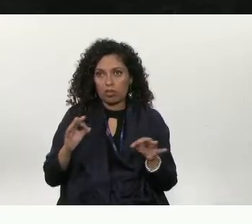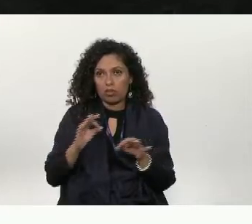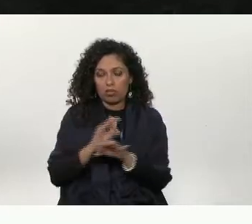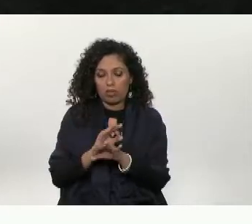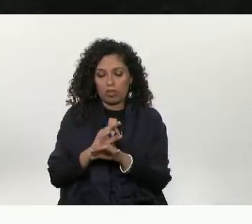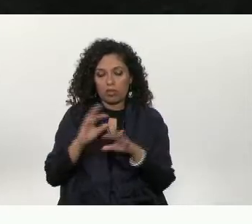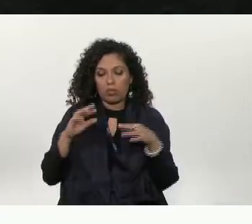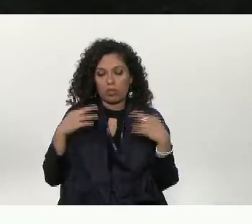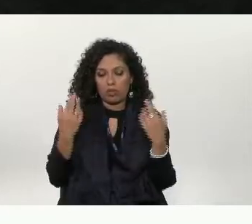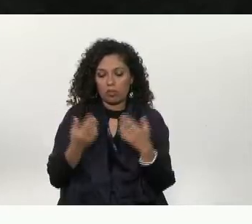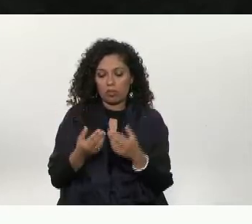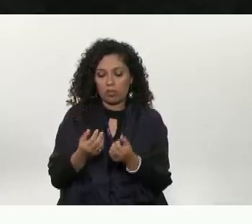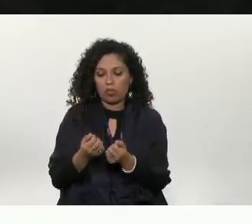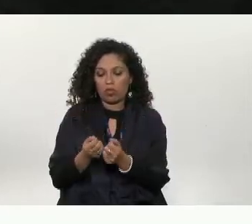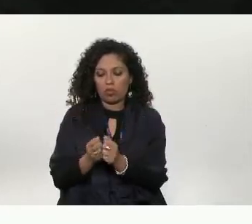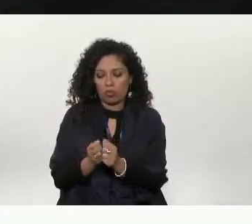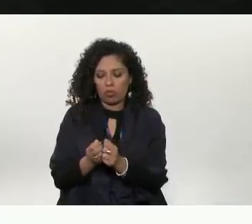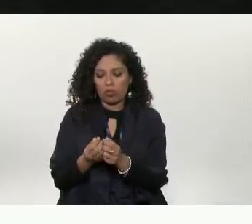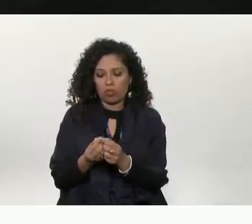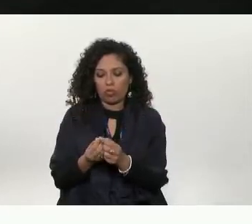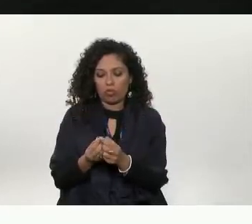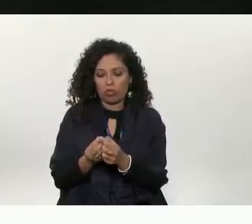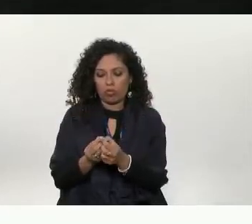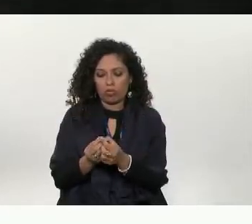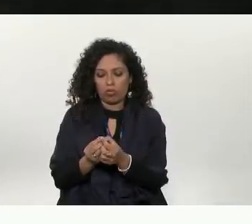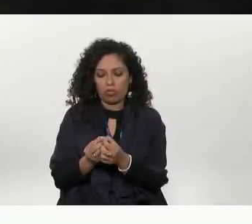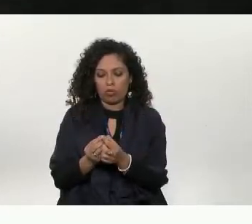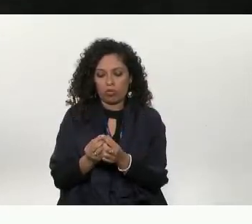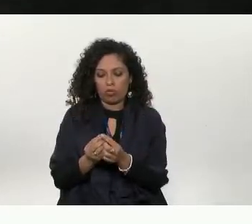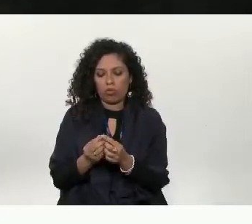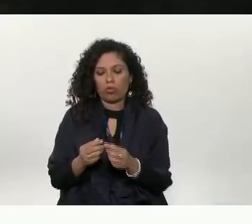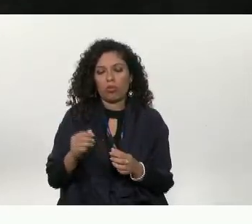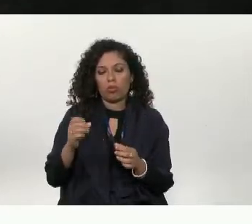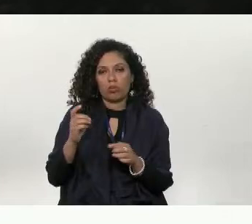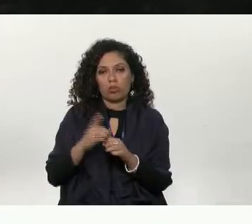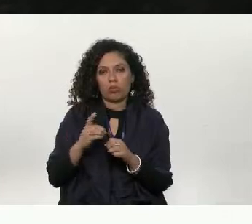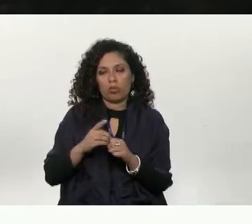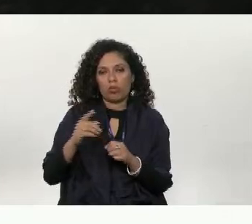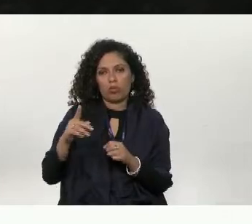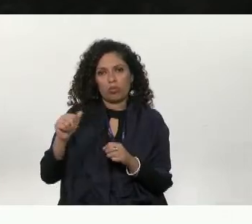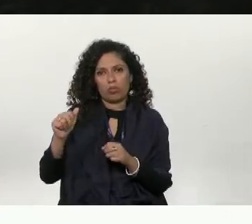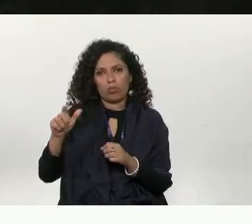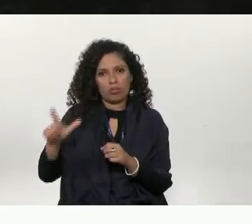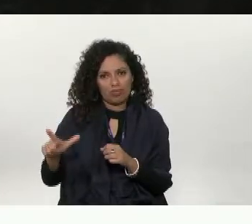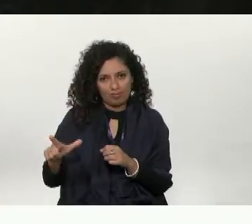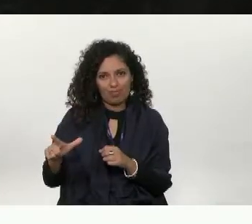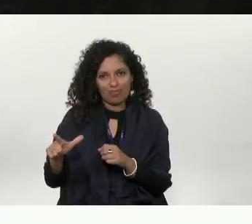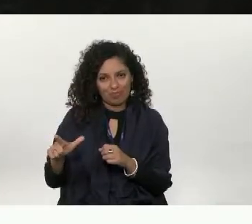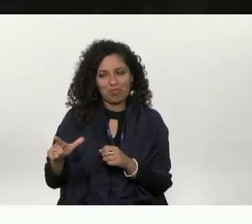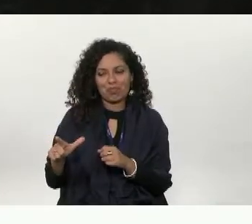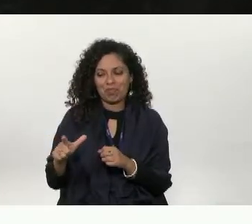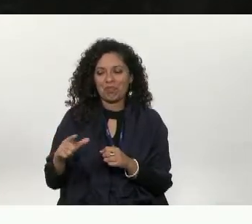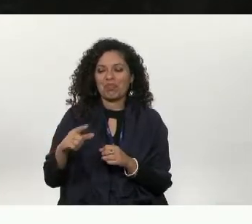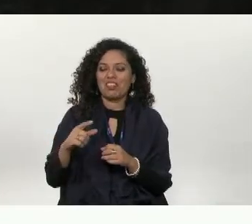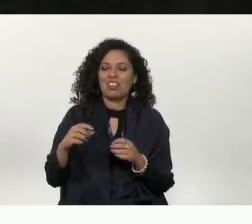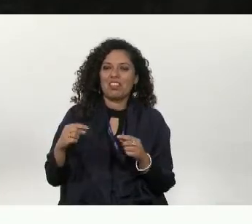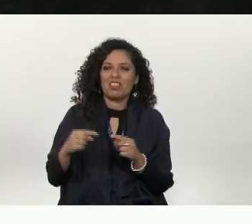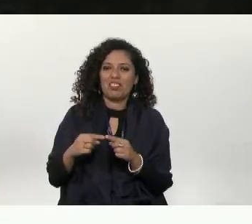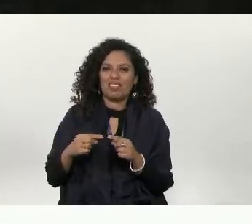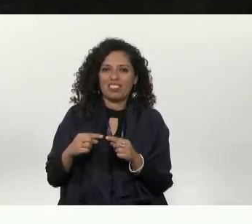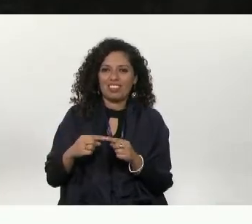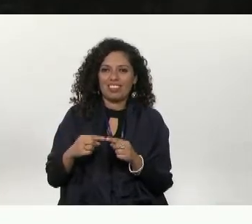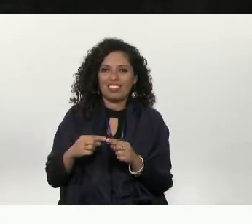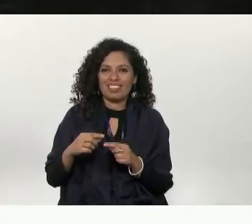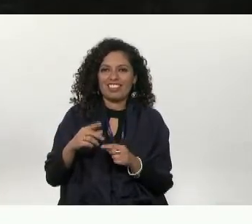Dr. Paul e agradecer ao depoente pela disponibilidade e contribuição aos trabalhos dessa CPI.